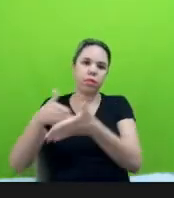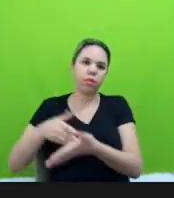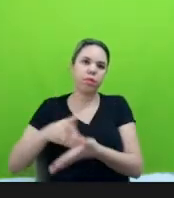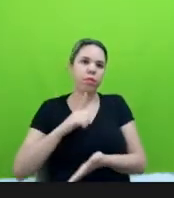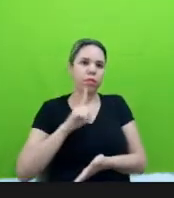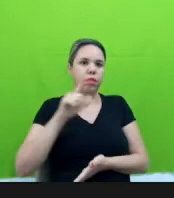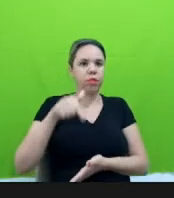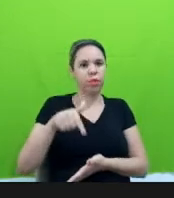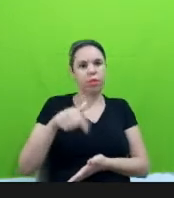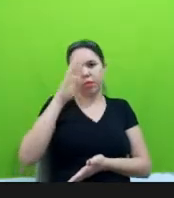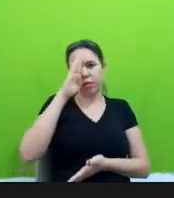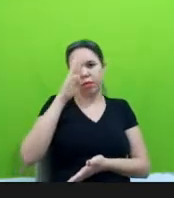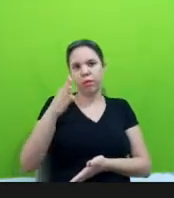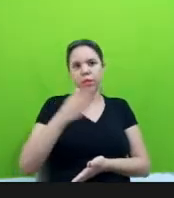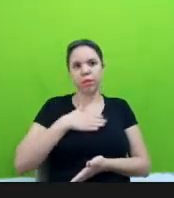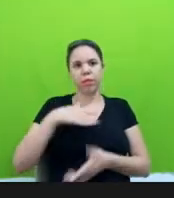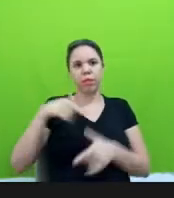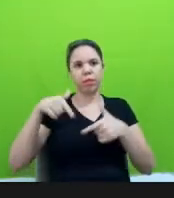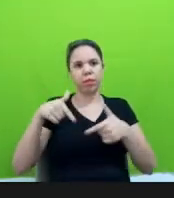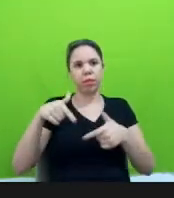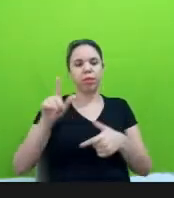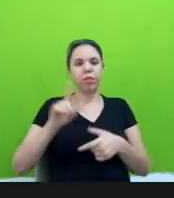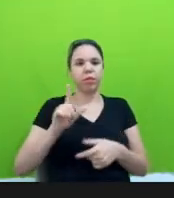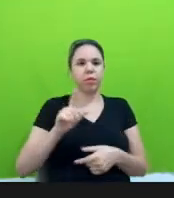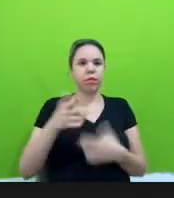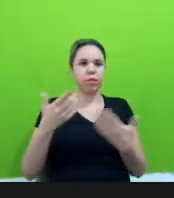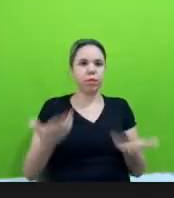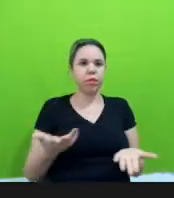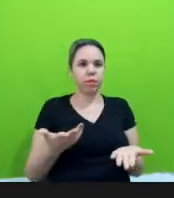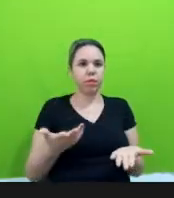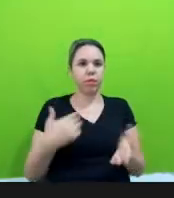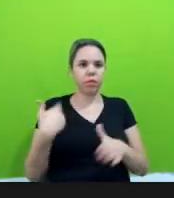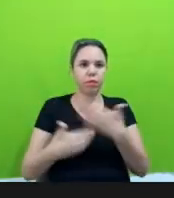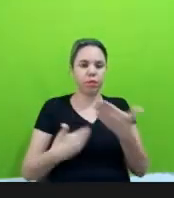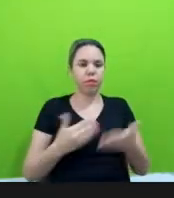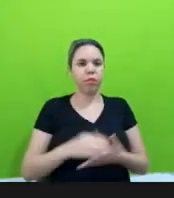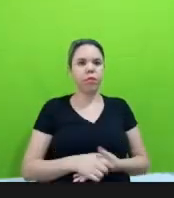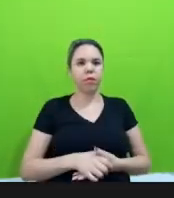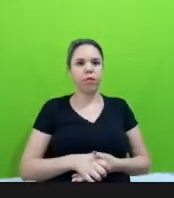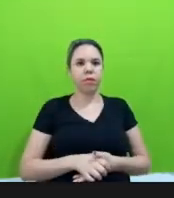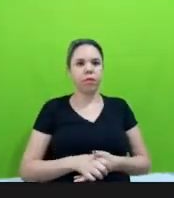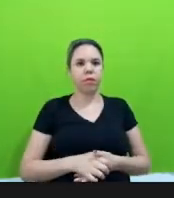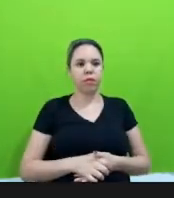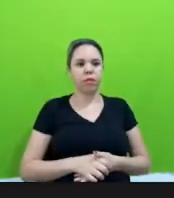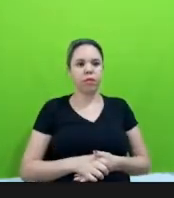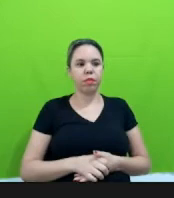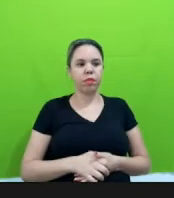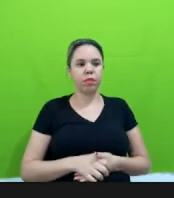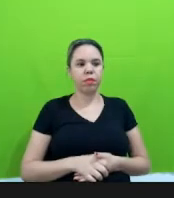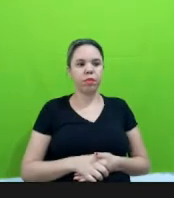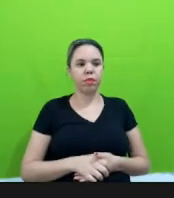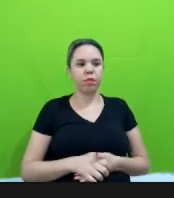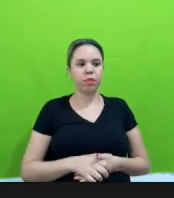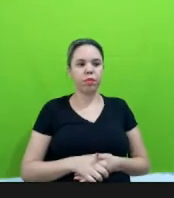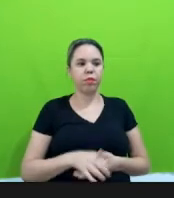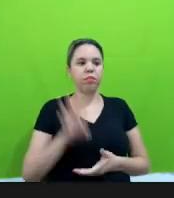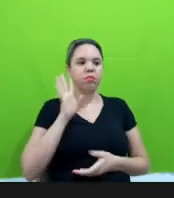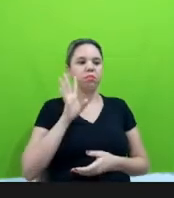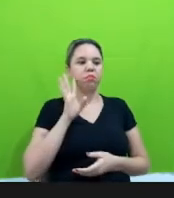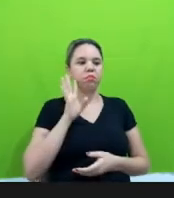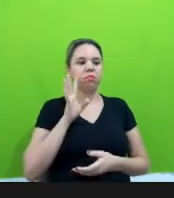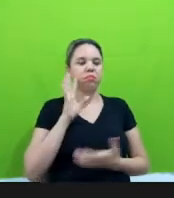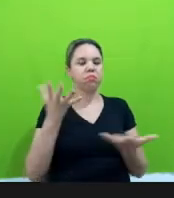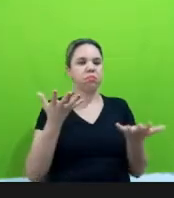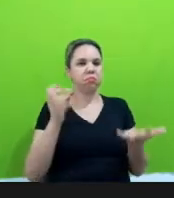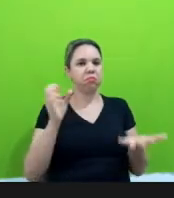ferramenta essencial. Para o meu trabalho, é uma ferramenta essencial e quase rotineira ali. Legal, Paulo. A gente vai querer, sim,